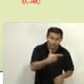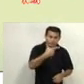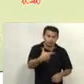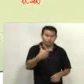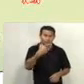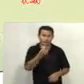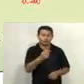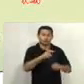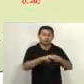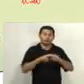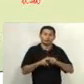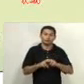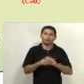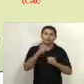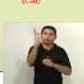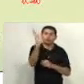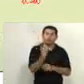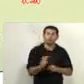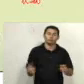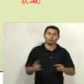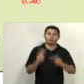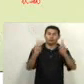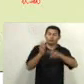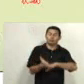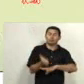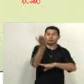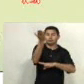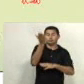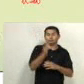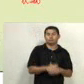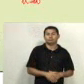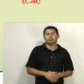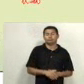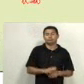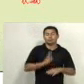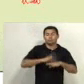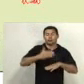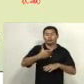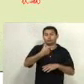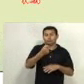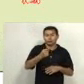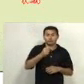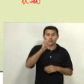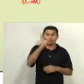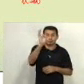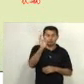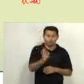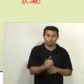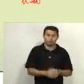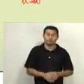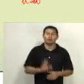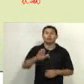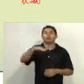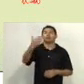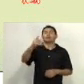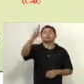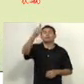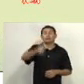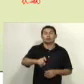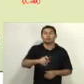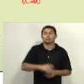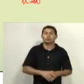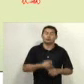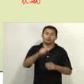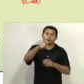220 unidades. Portanto, apresentar valores superiores aí, de apresentar mais de 220 unidades. Qual que seria, então,